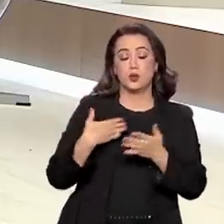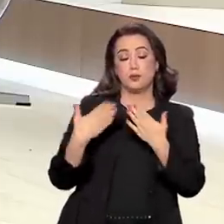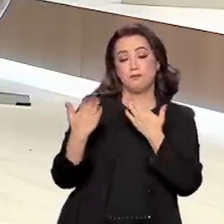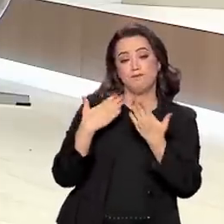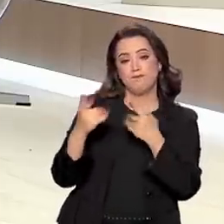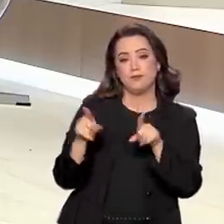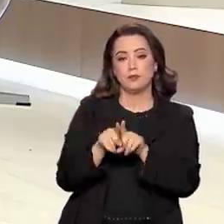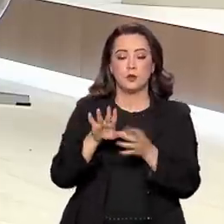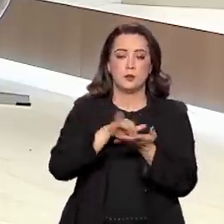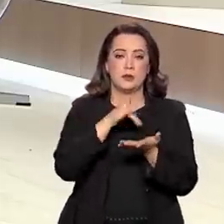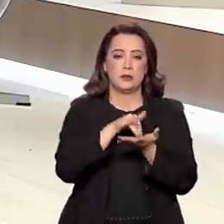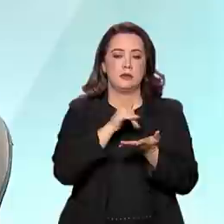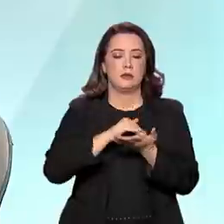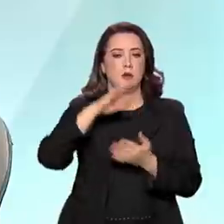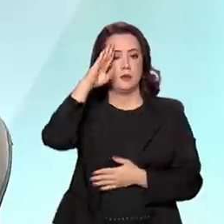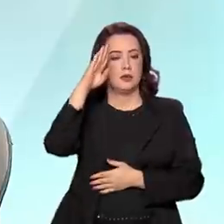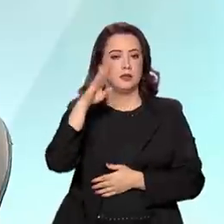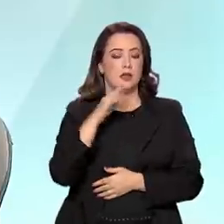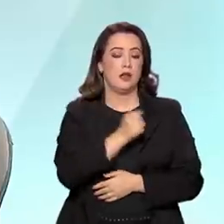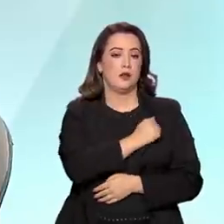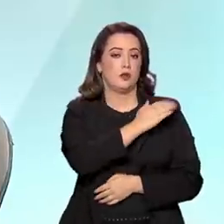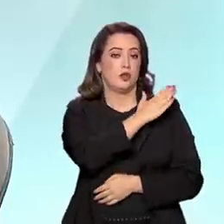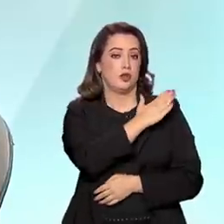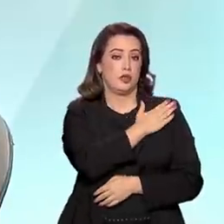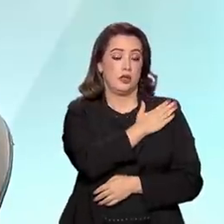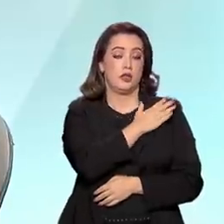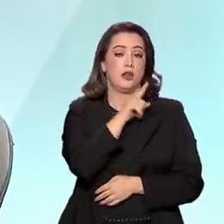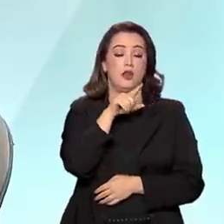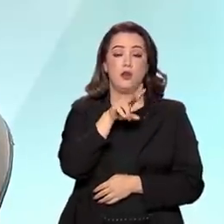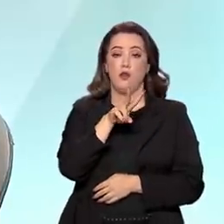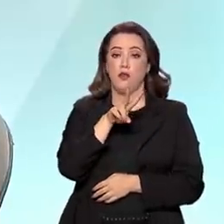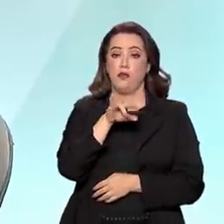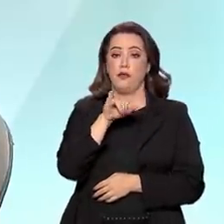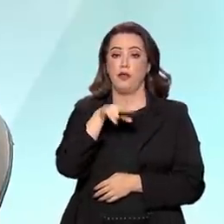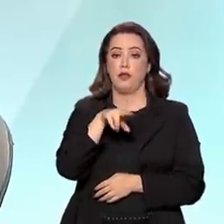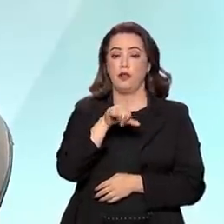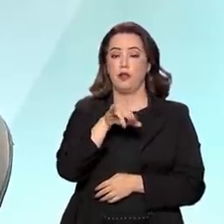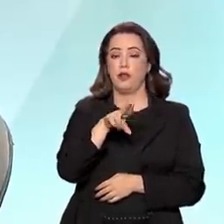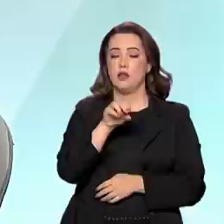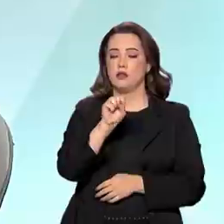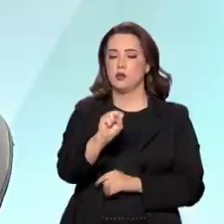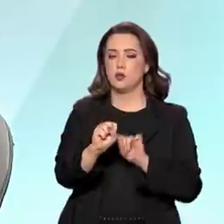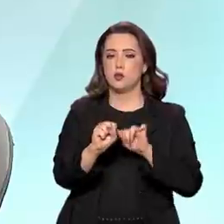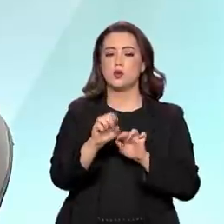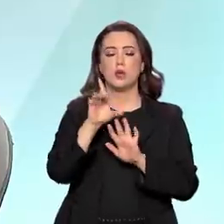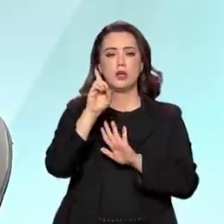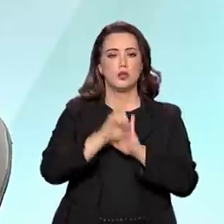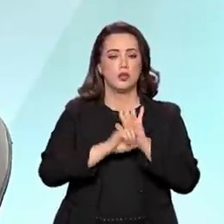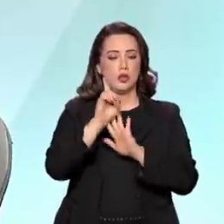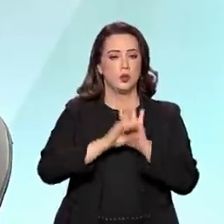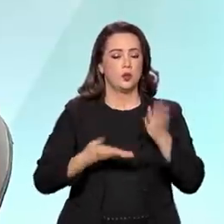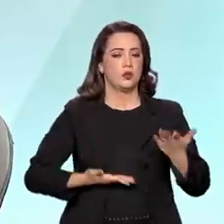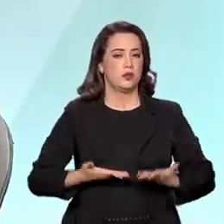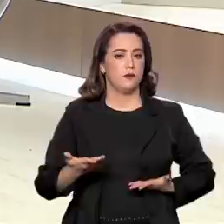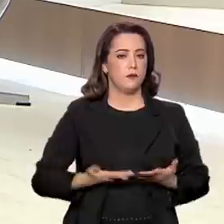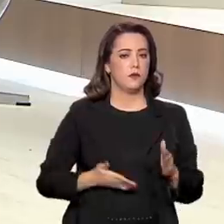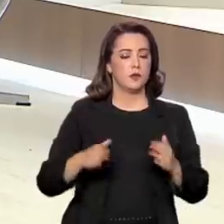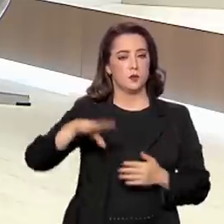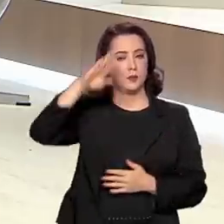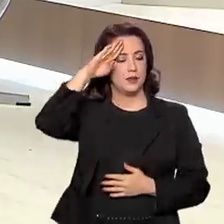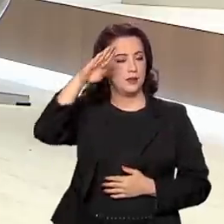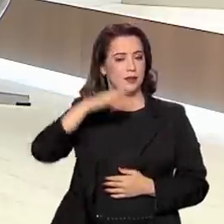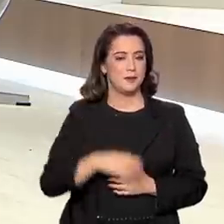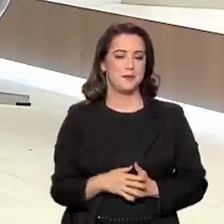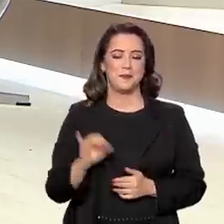conversar sobre alistamento militar é o general-de-divisão Vinícius Ferreira Martinelli diretor de serviço militar